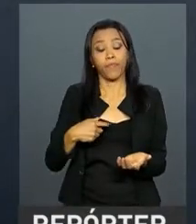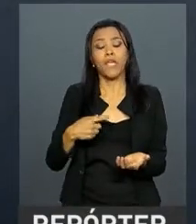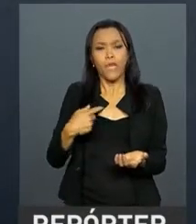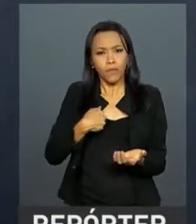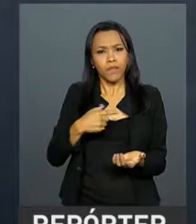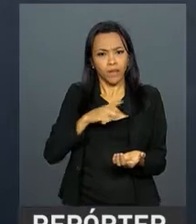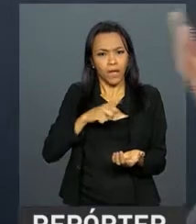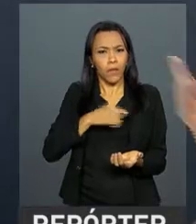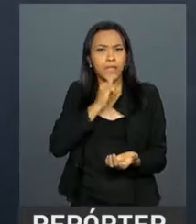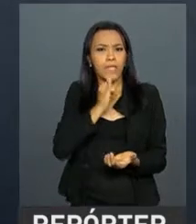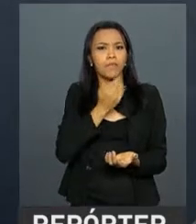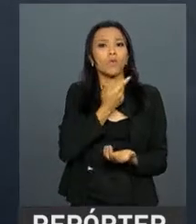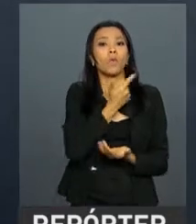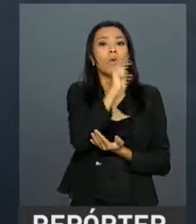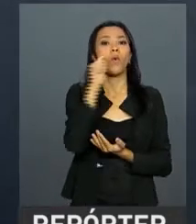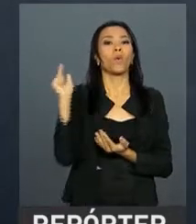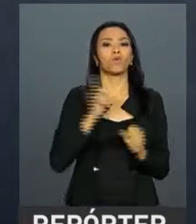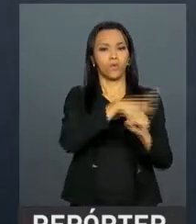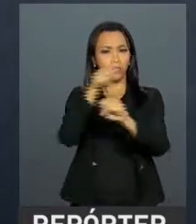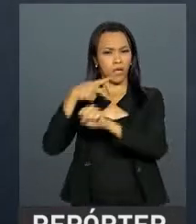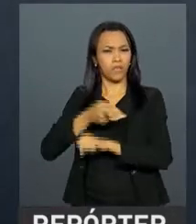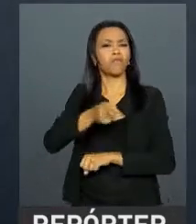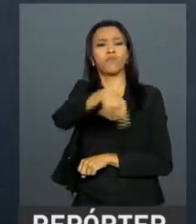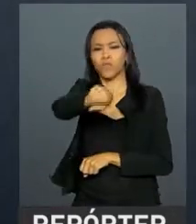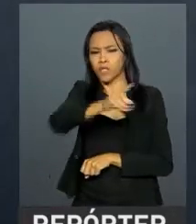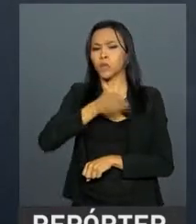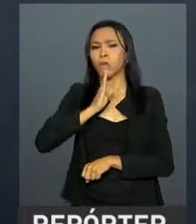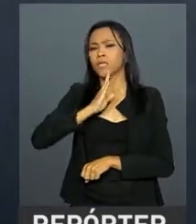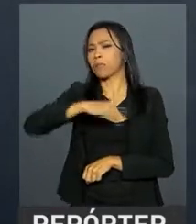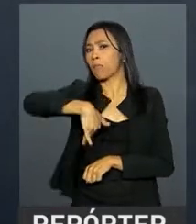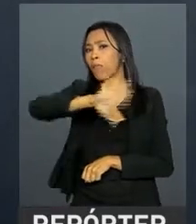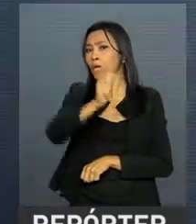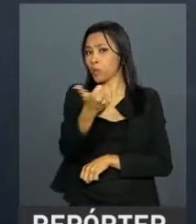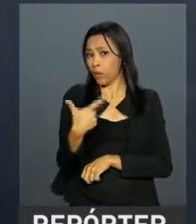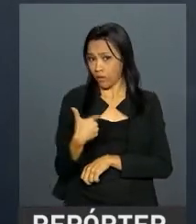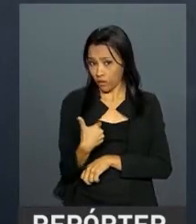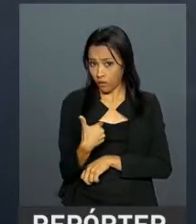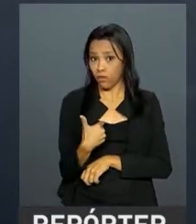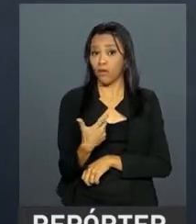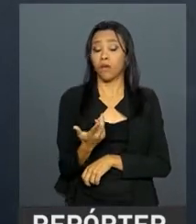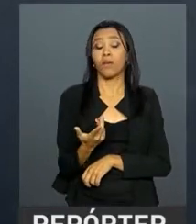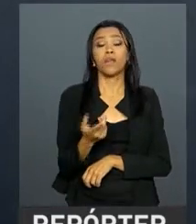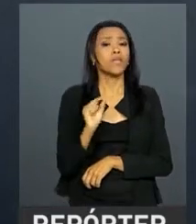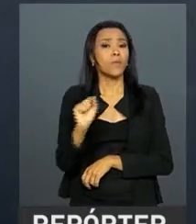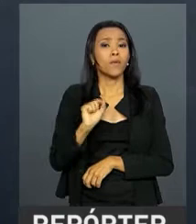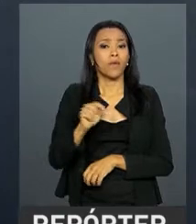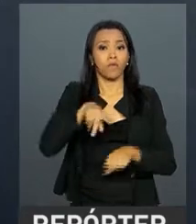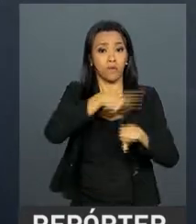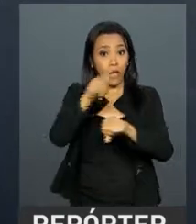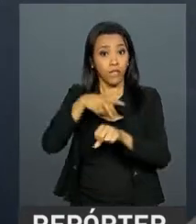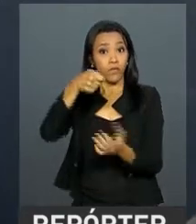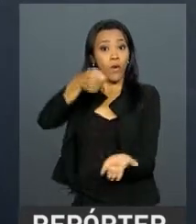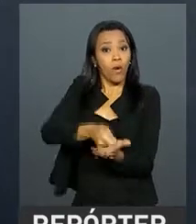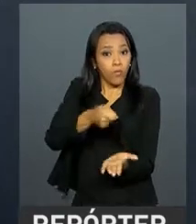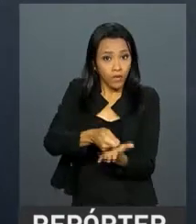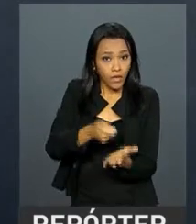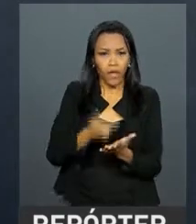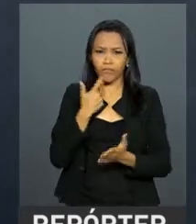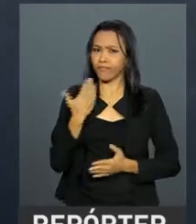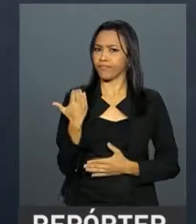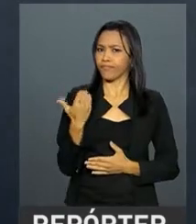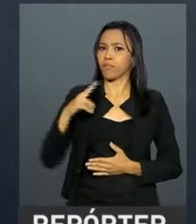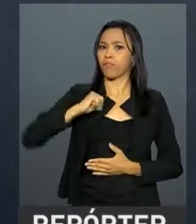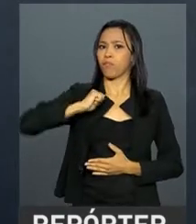de países, né, os senhores conhecem tanto melhor que eu, de países que foram obrigados a fazê-la, ainda recentemente em